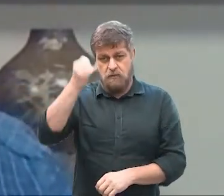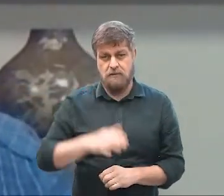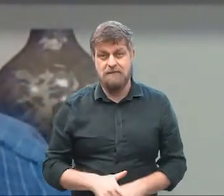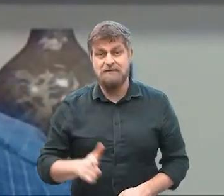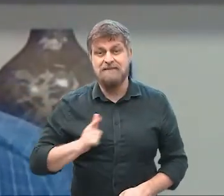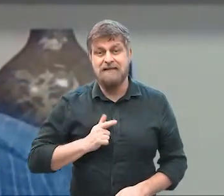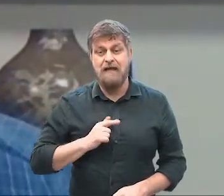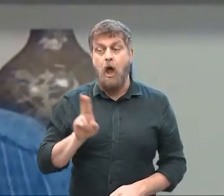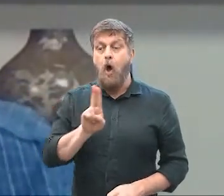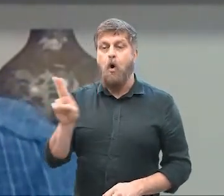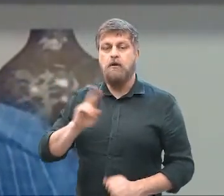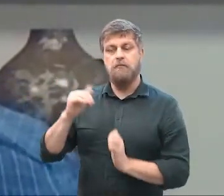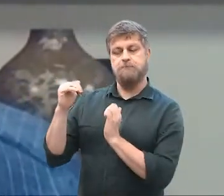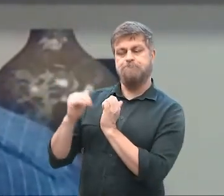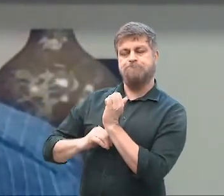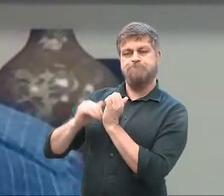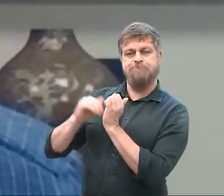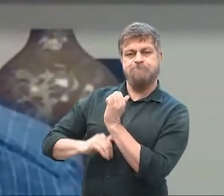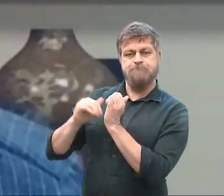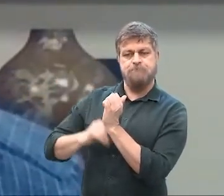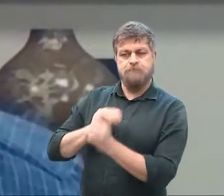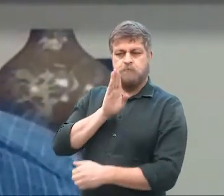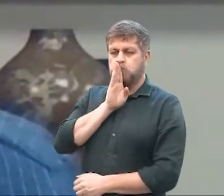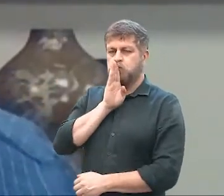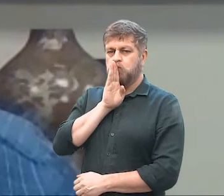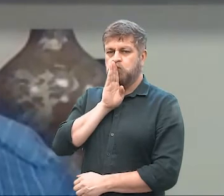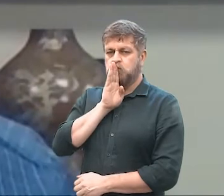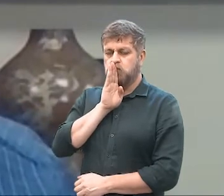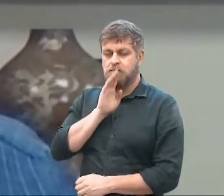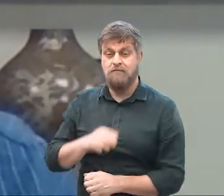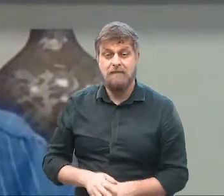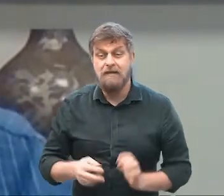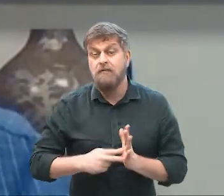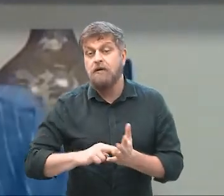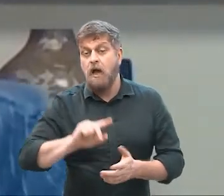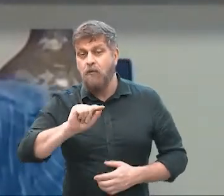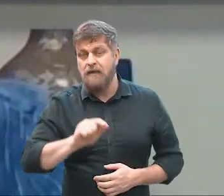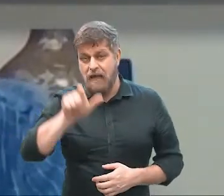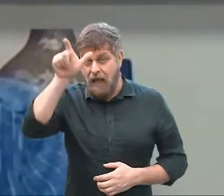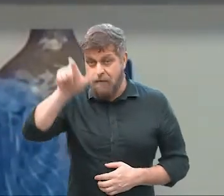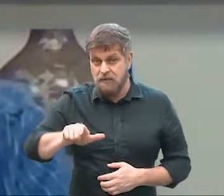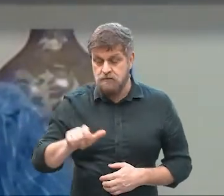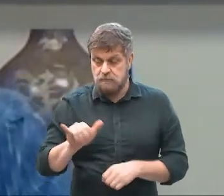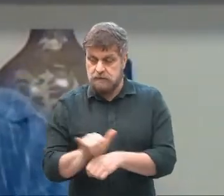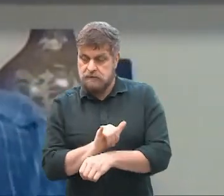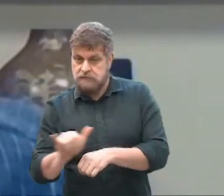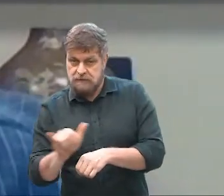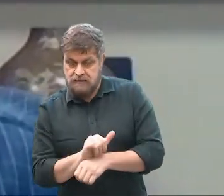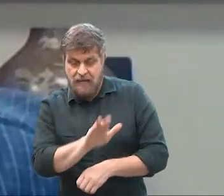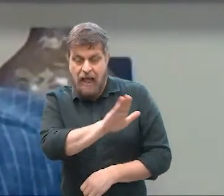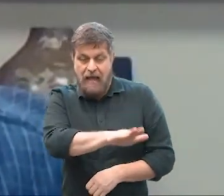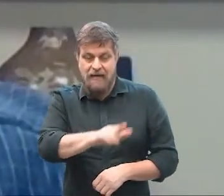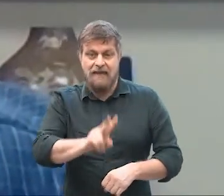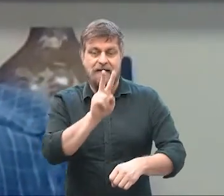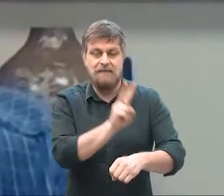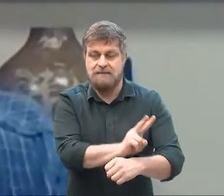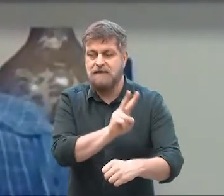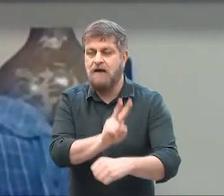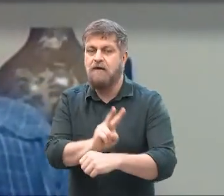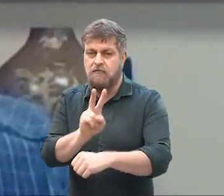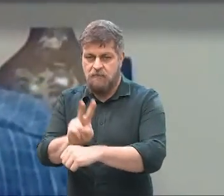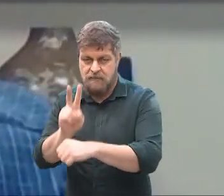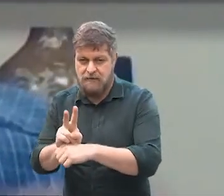do denunciante vai ser mantido em sigilo. Ou seja, é uma maneira de eu cuidar das crianças de Campinas. Eu